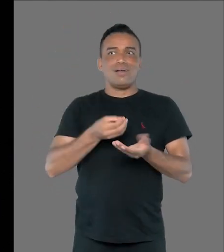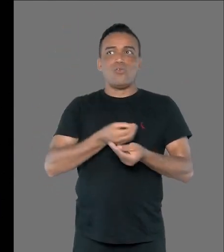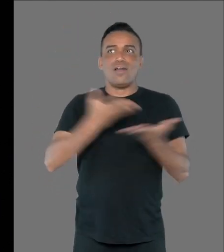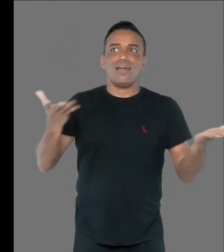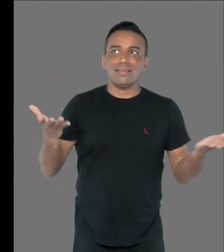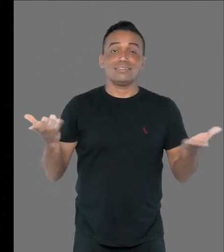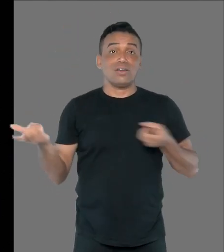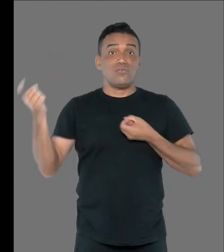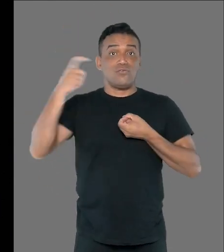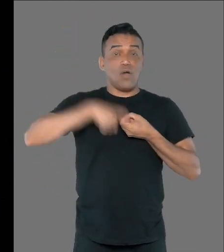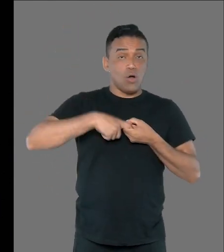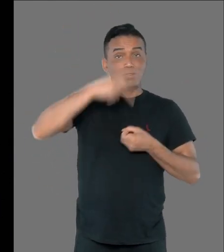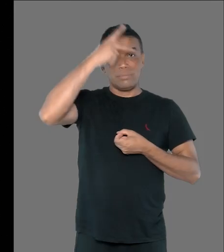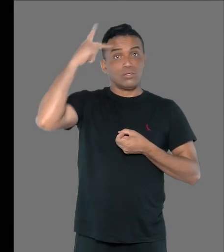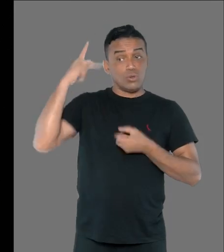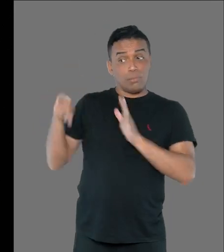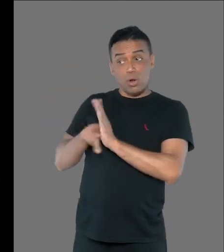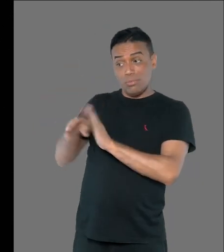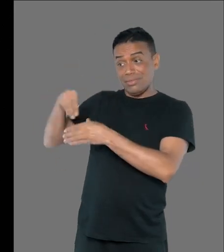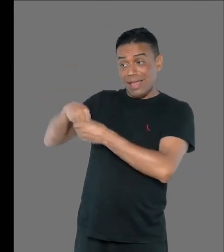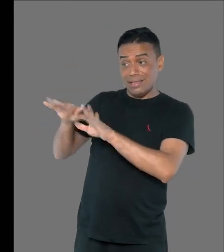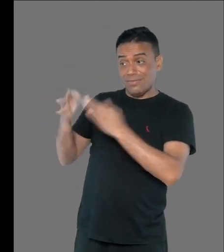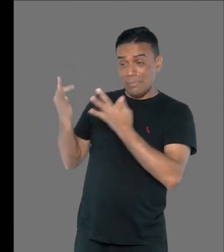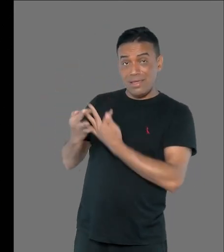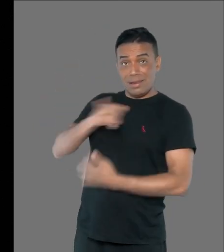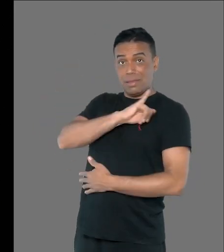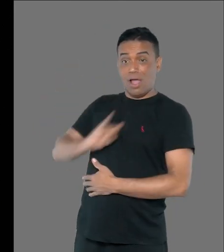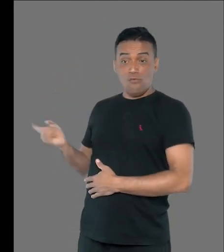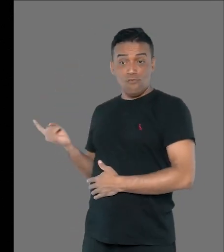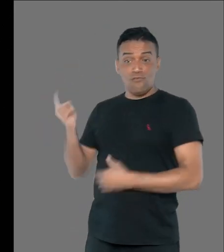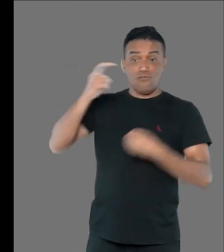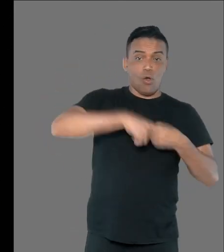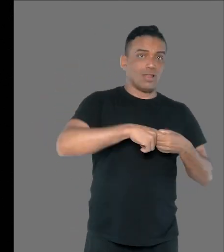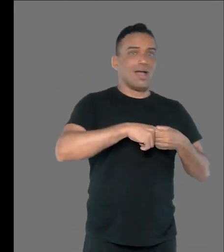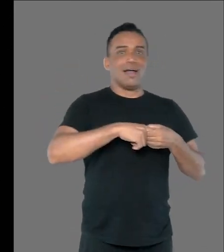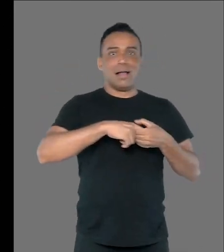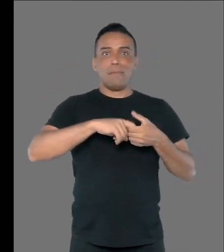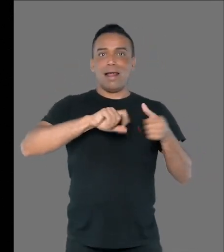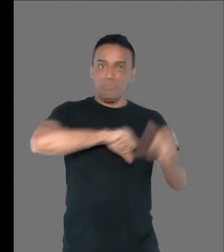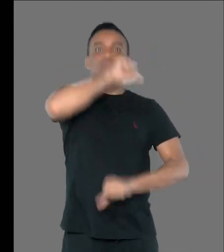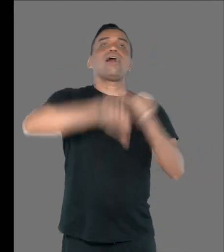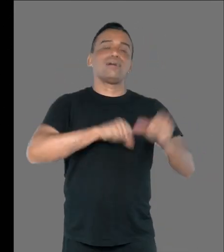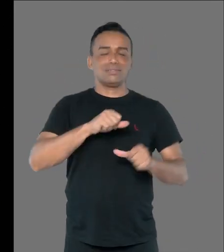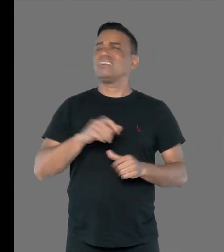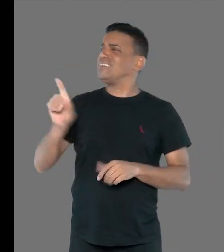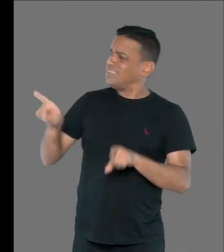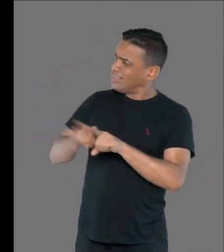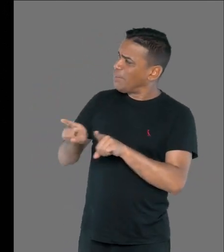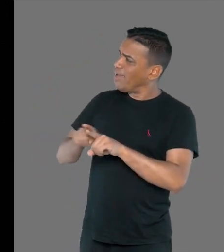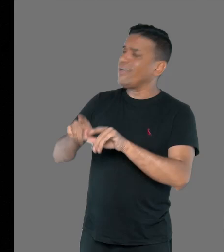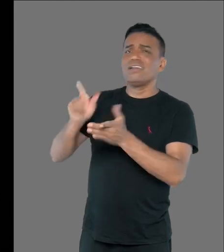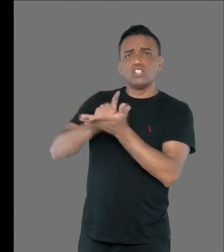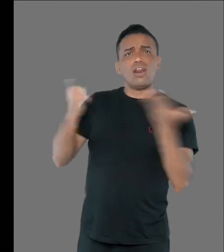volta de alguém da família imperial para fazer uma restauração no Brasil. Então, boa parte da imprensa